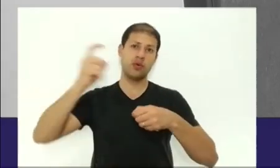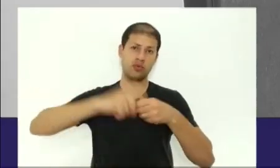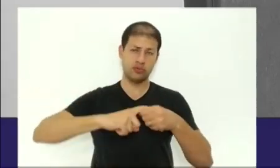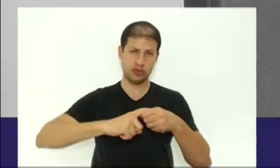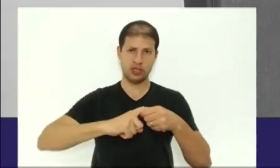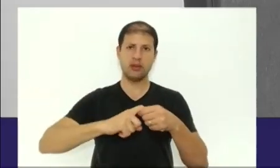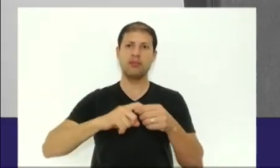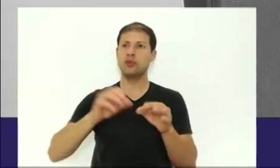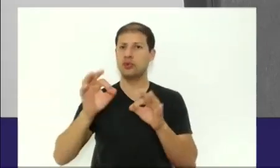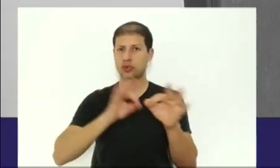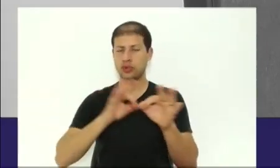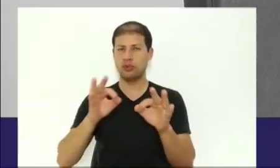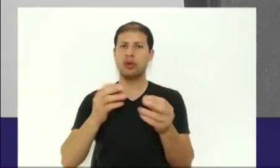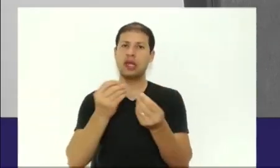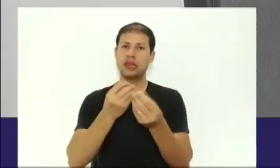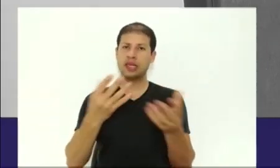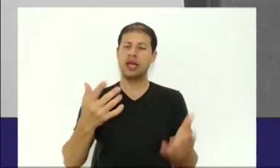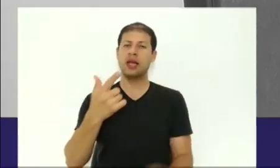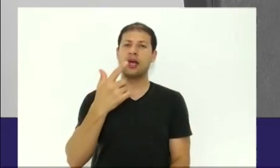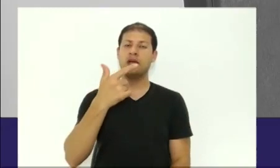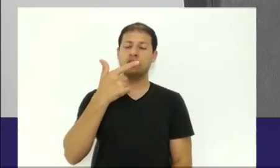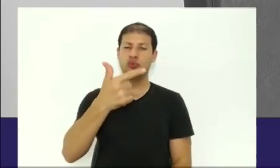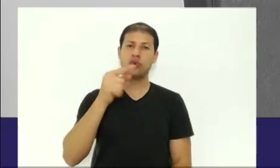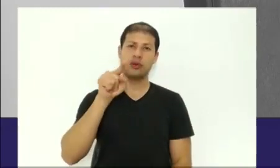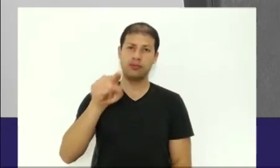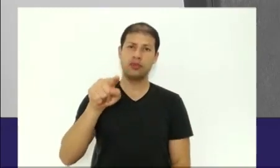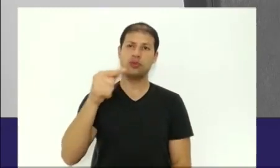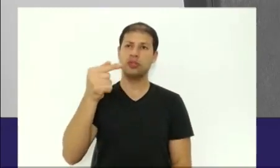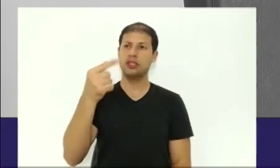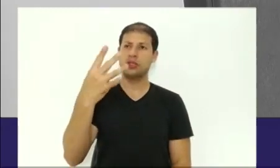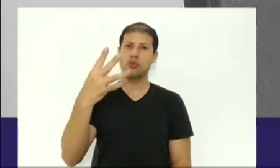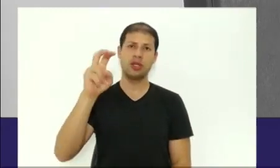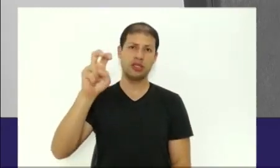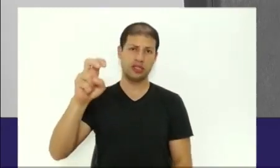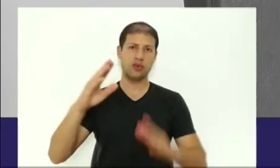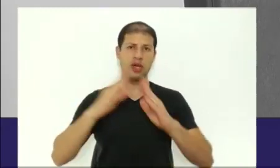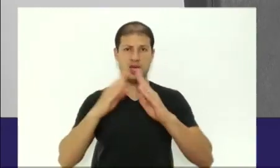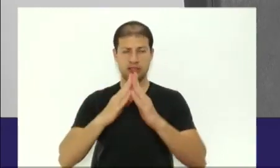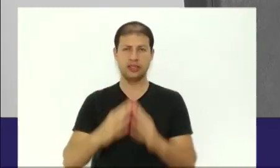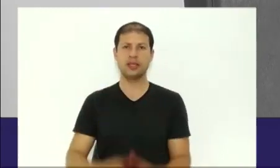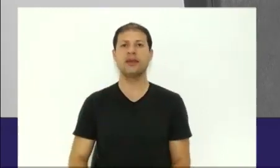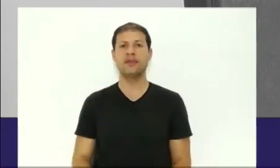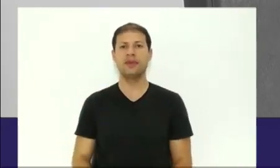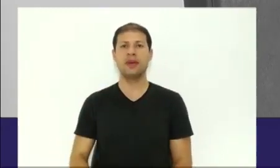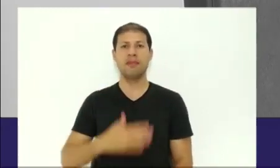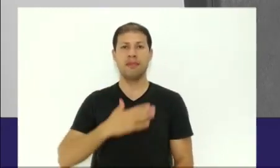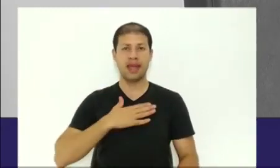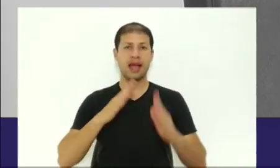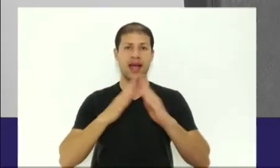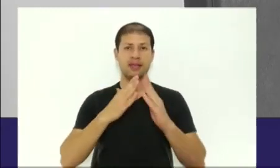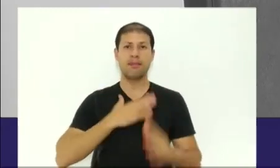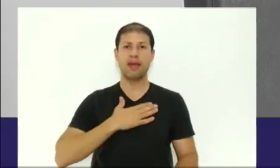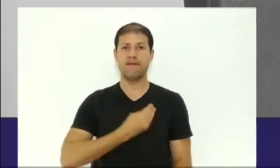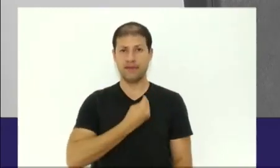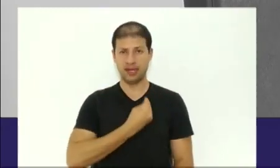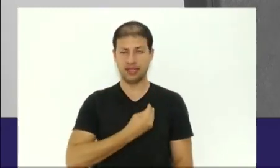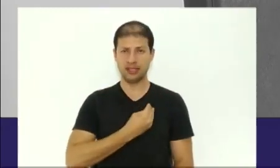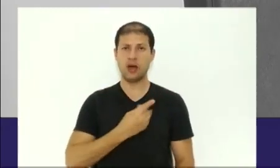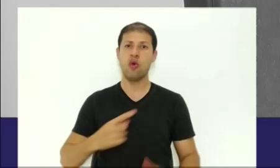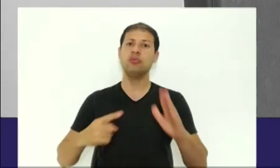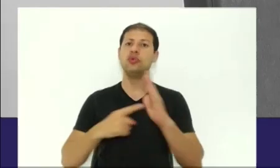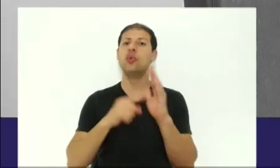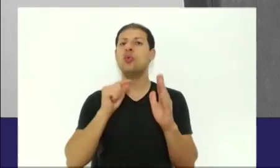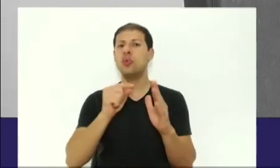com a entrega de 2.745 unidades habitacionais. O Minha Casa Minha Vida tem como meta contratar